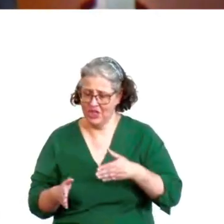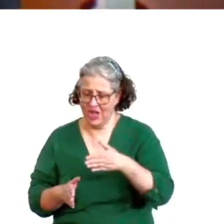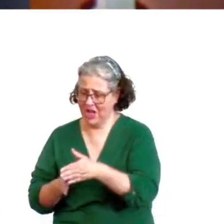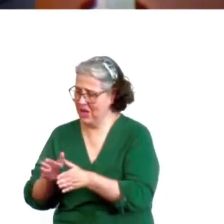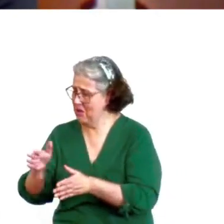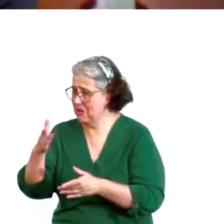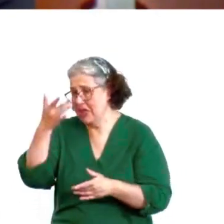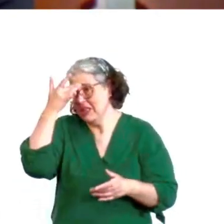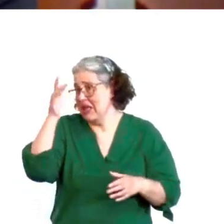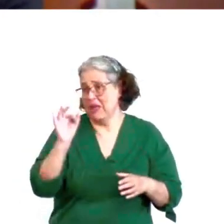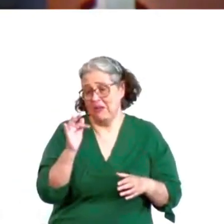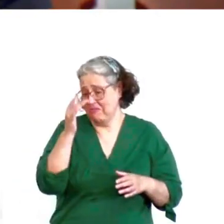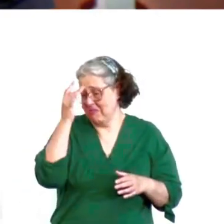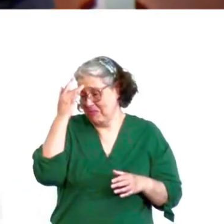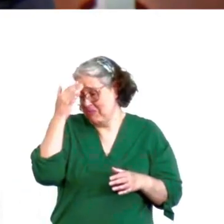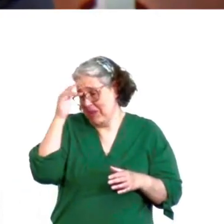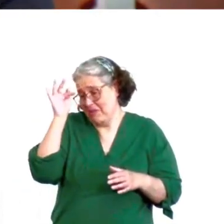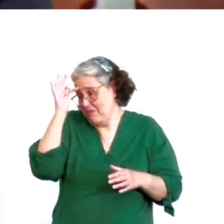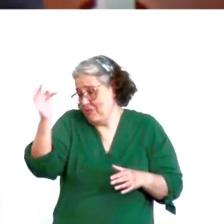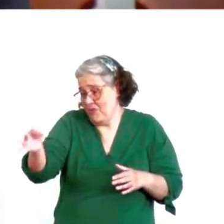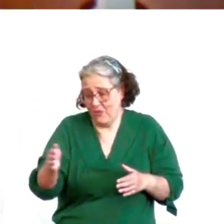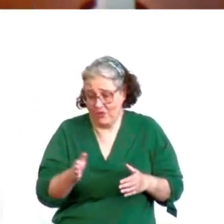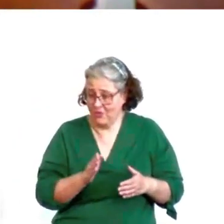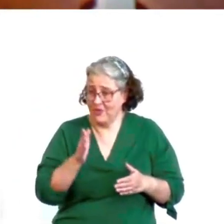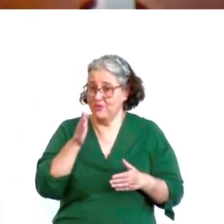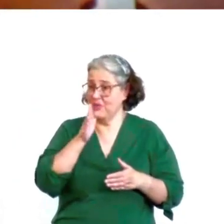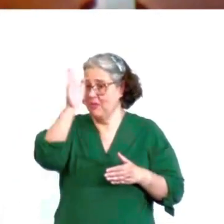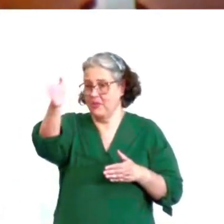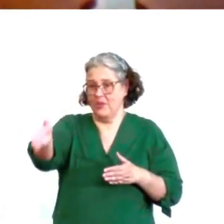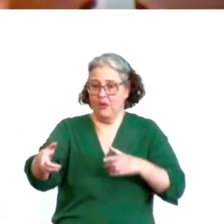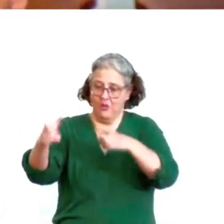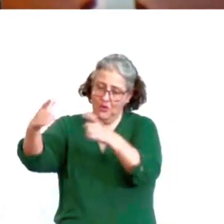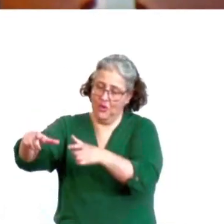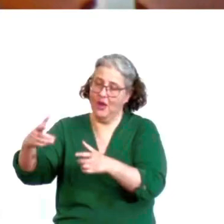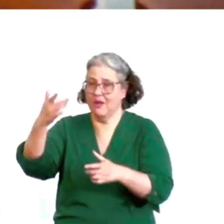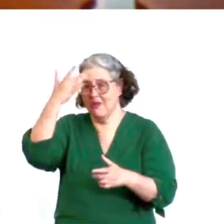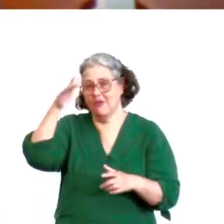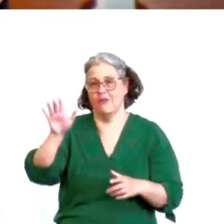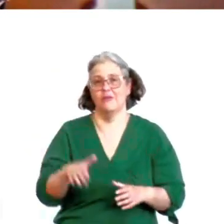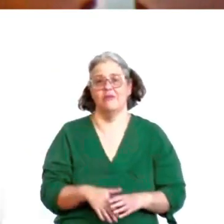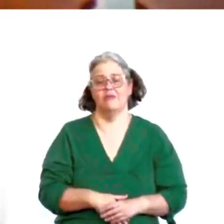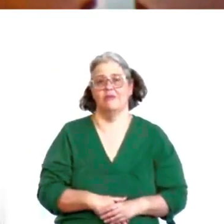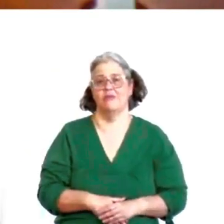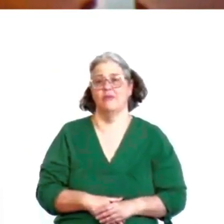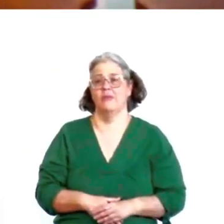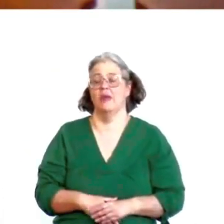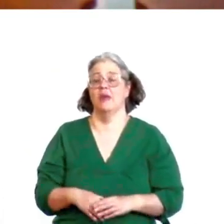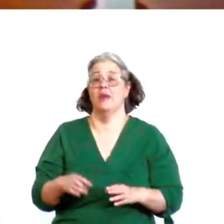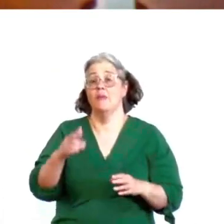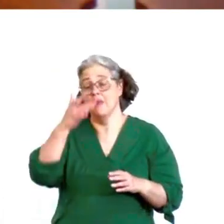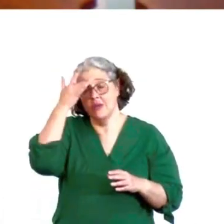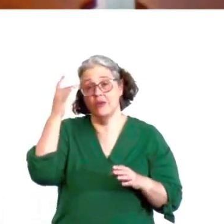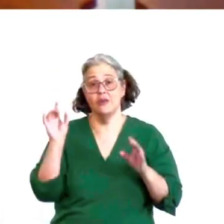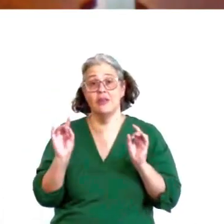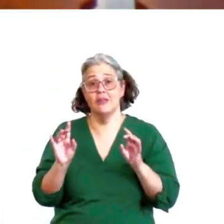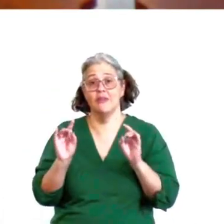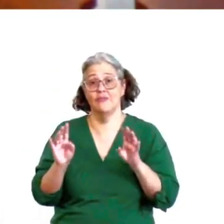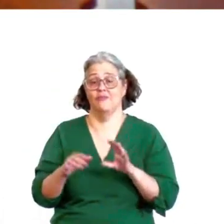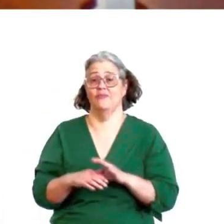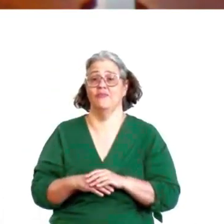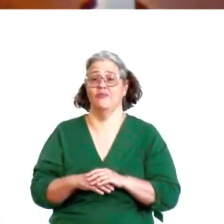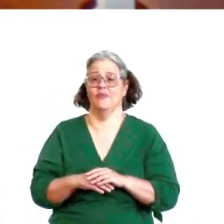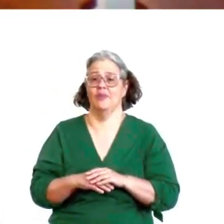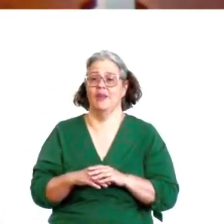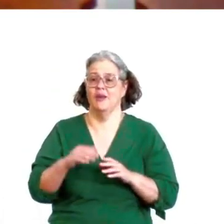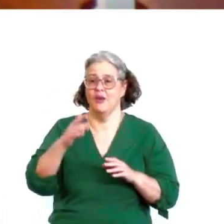Abrão o primeiro a dar esse passo, os especialistas dizem que possivelmente é